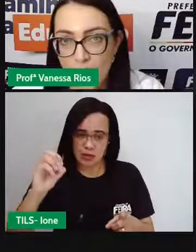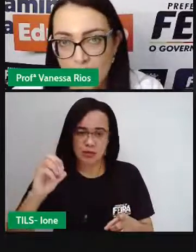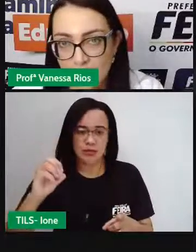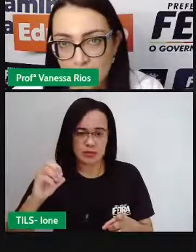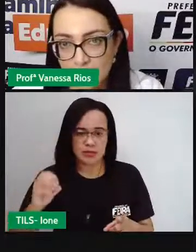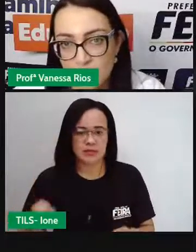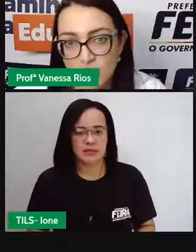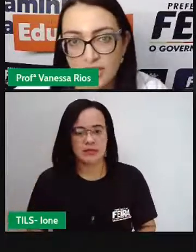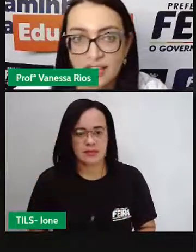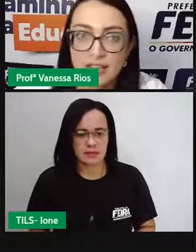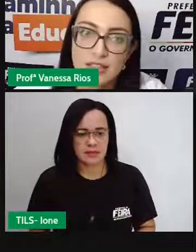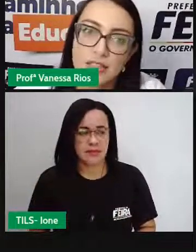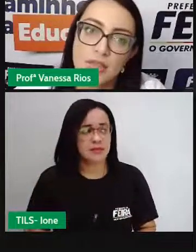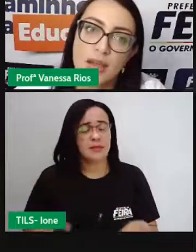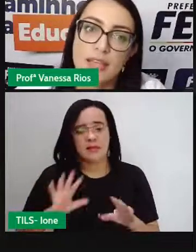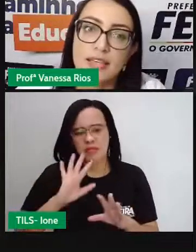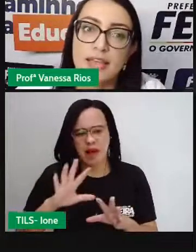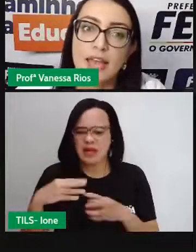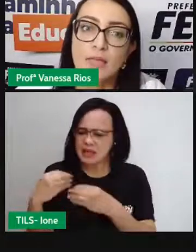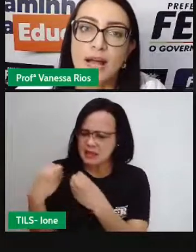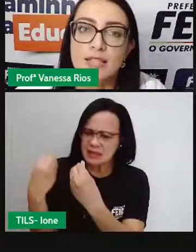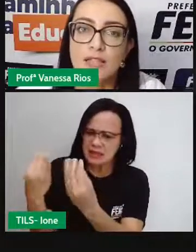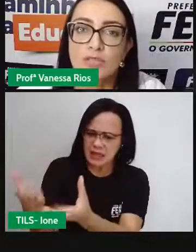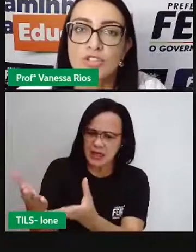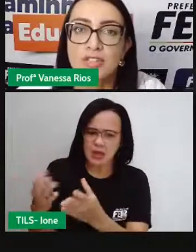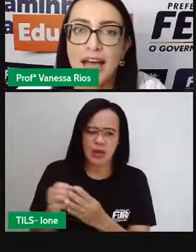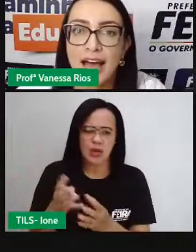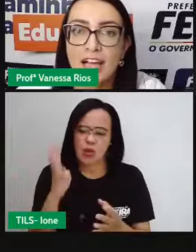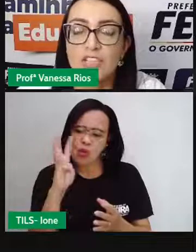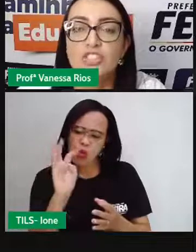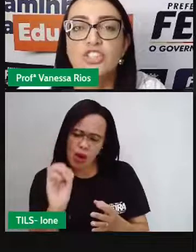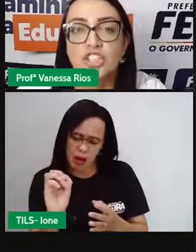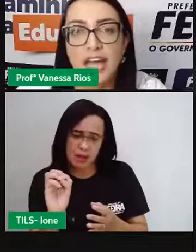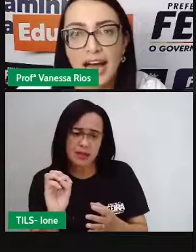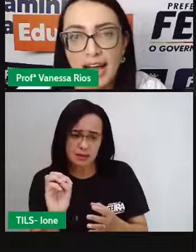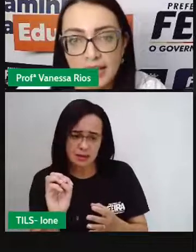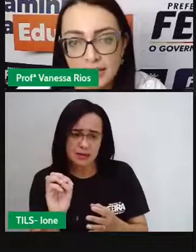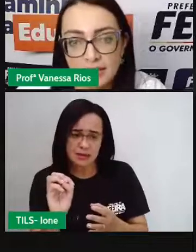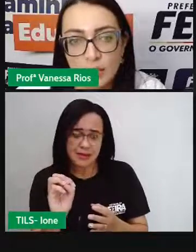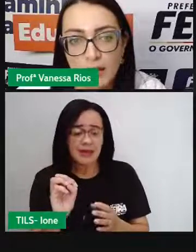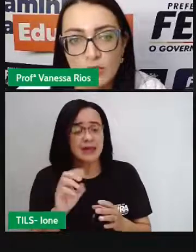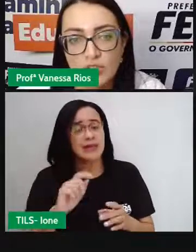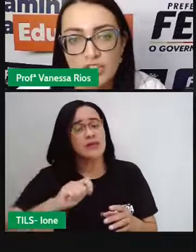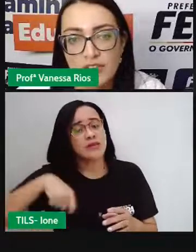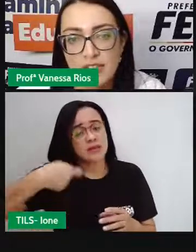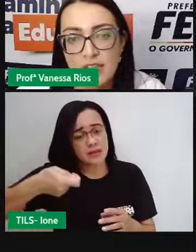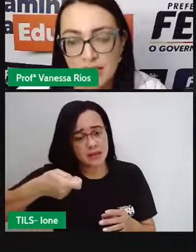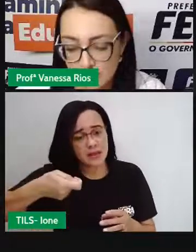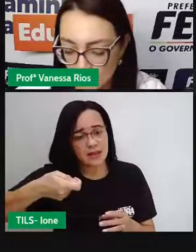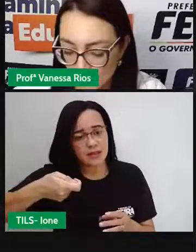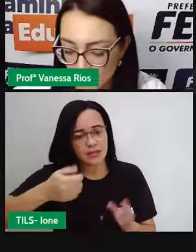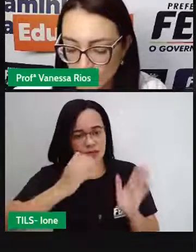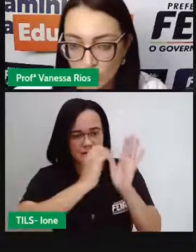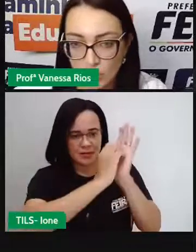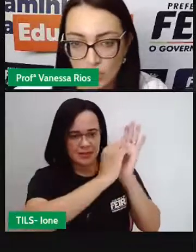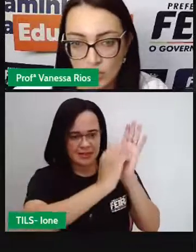deu 40, a gente já está entendendo aí que é uma ação de dar, de tirar. Então, a continha vai ser a